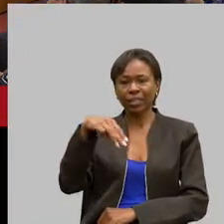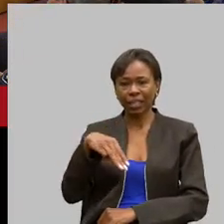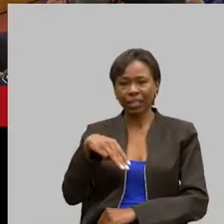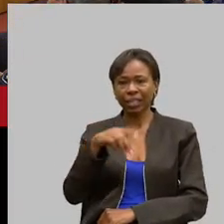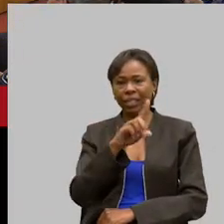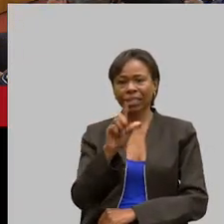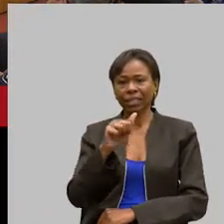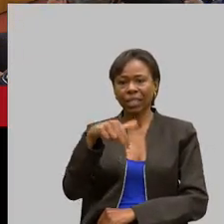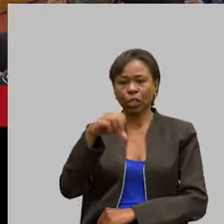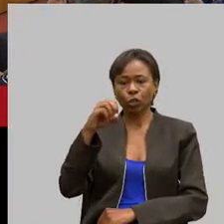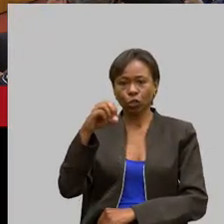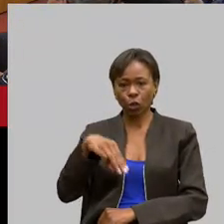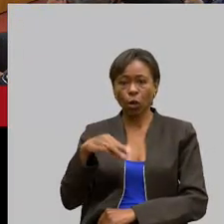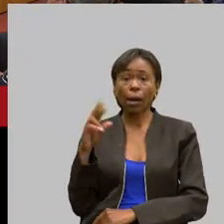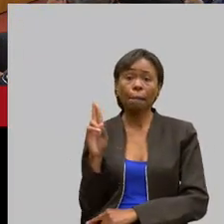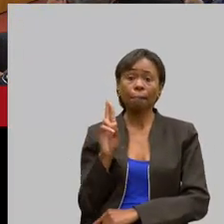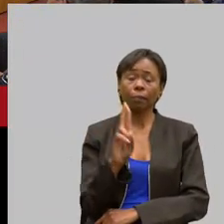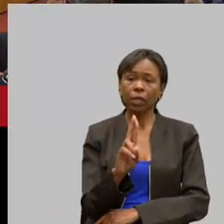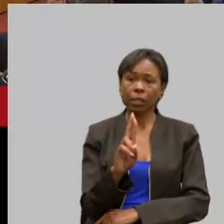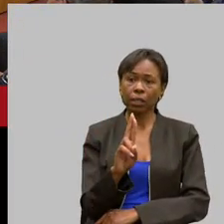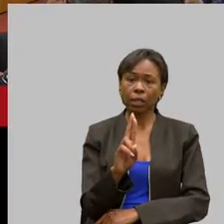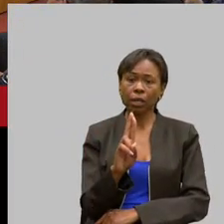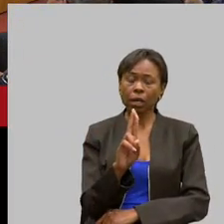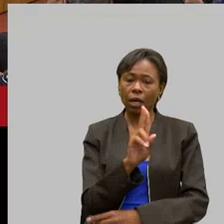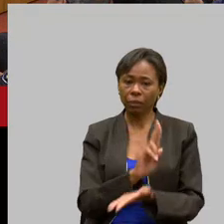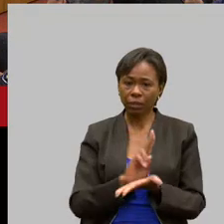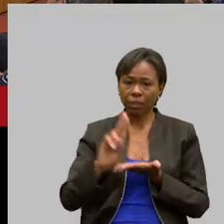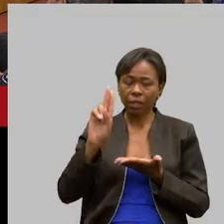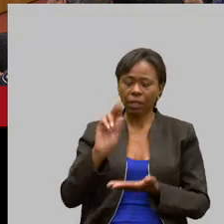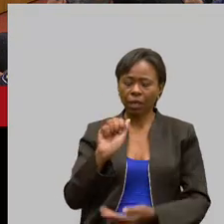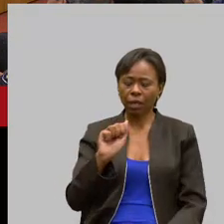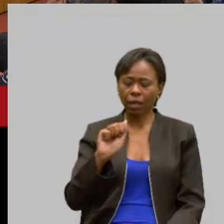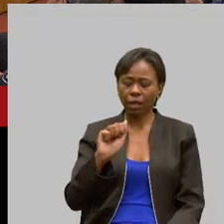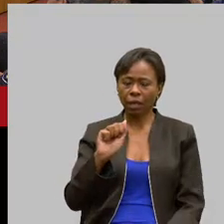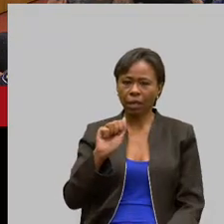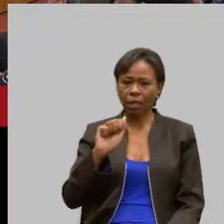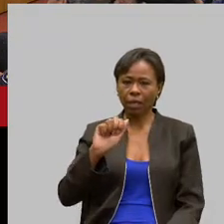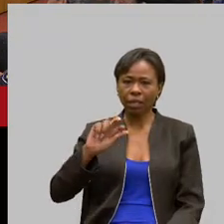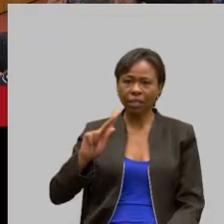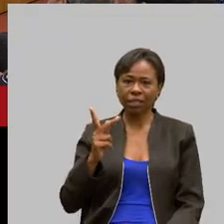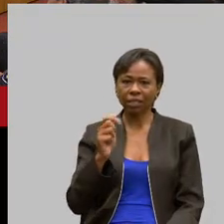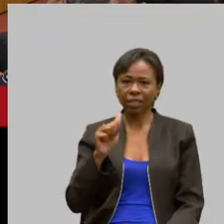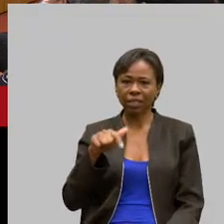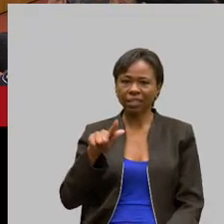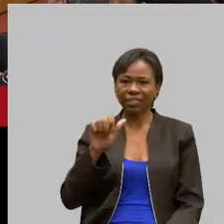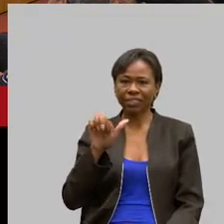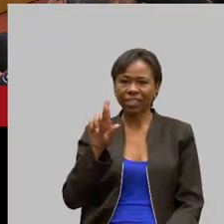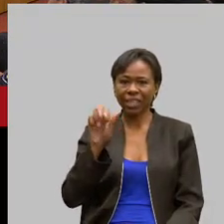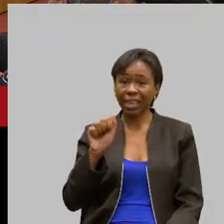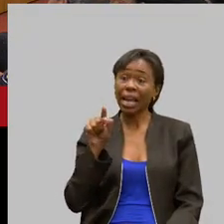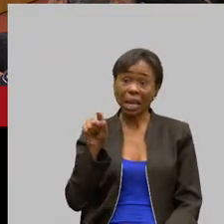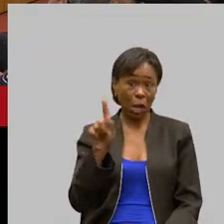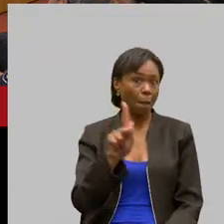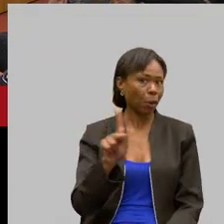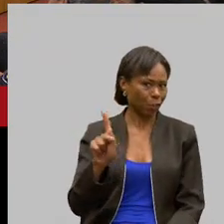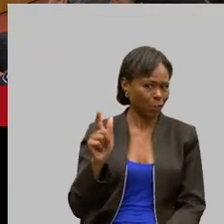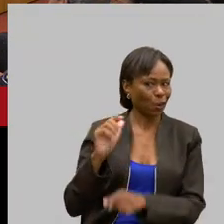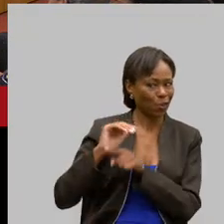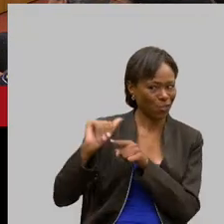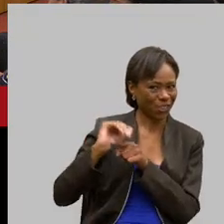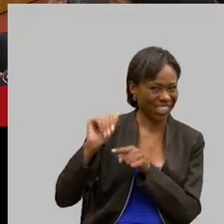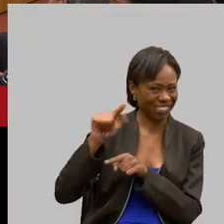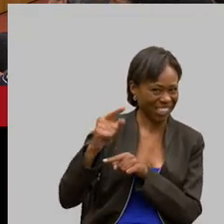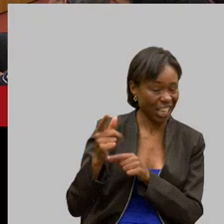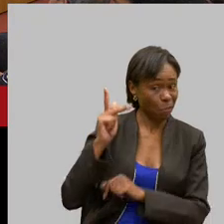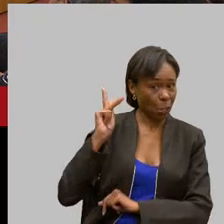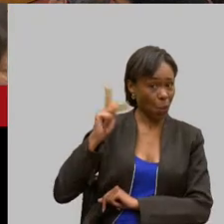a Universidade de Anhanguera que é meu professor ten que puxar o saco dele para me dar nota boa viu gente e hoje tinha a aula dele nós estamos aqui vai